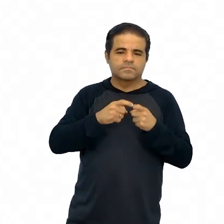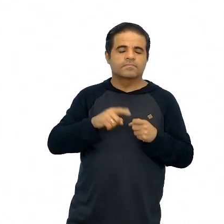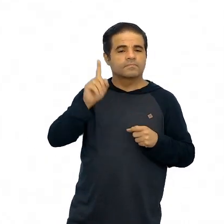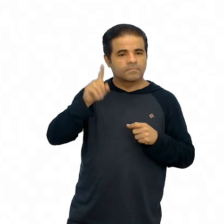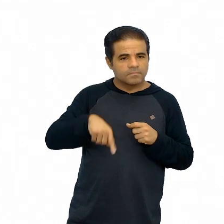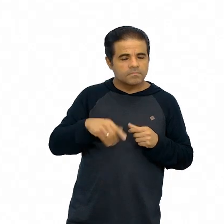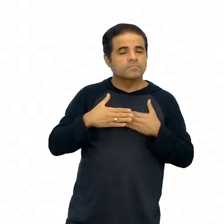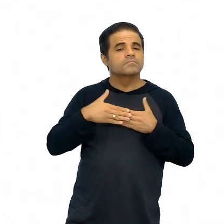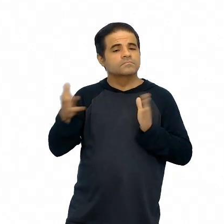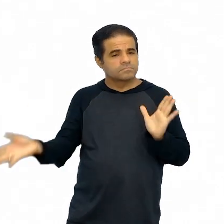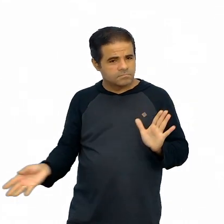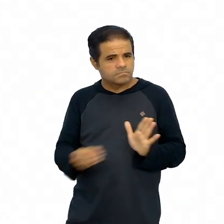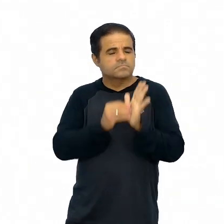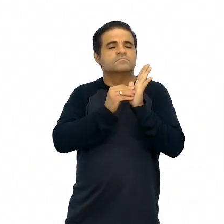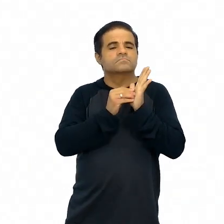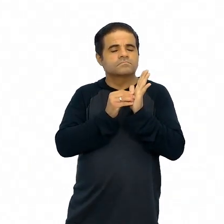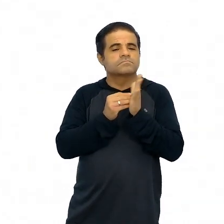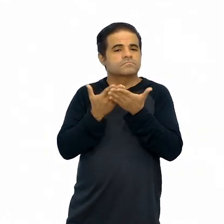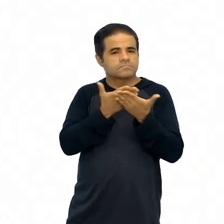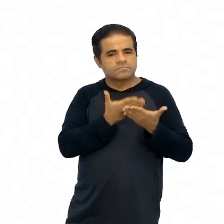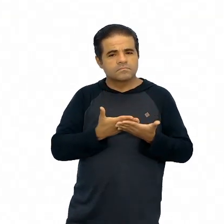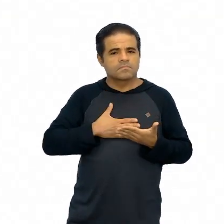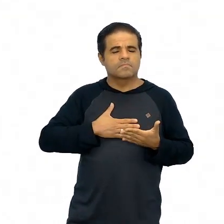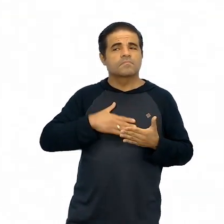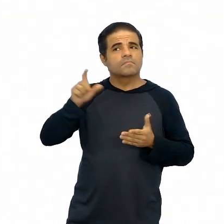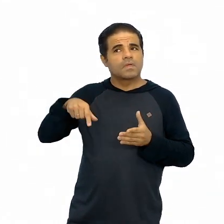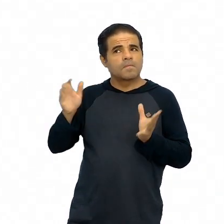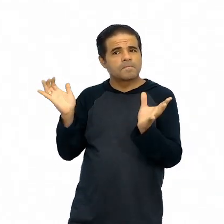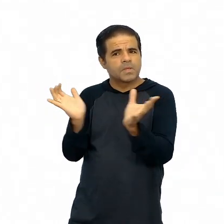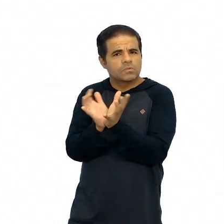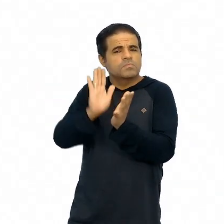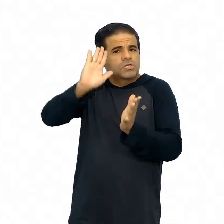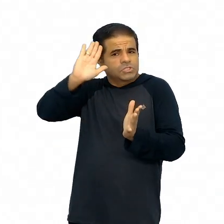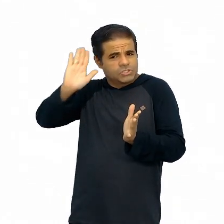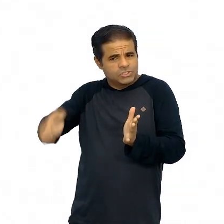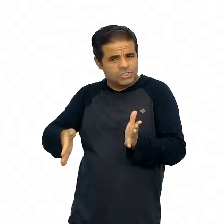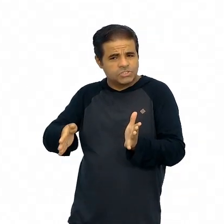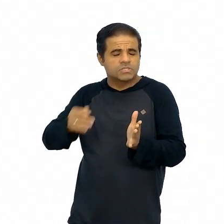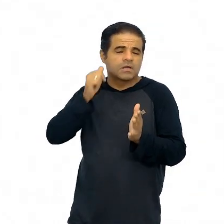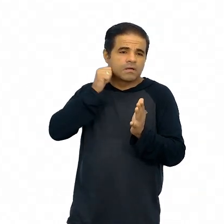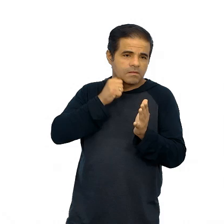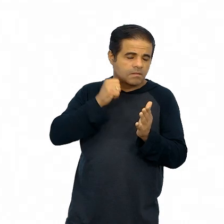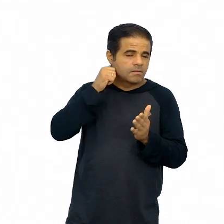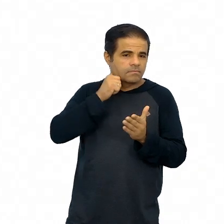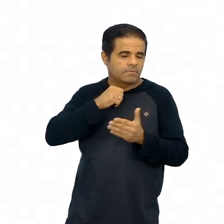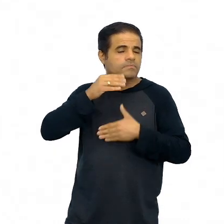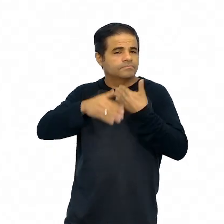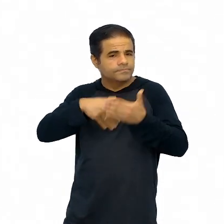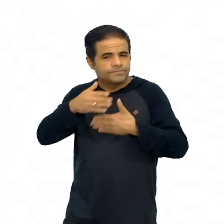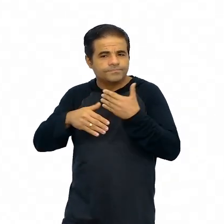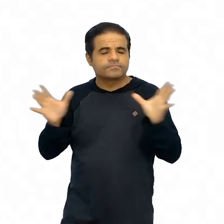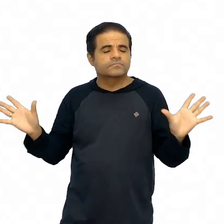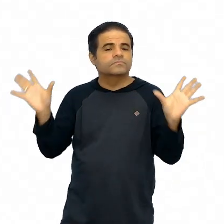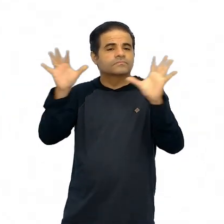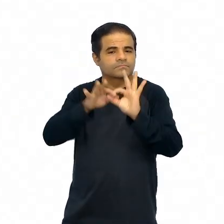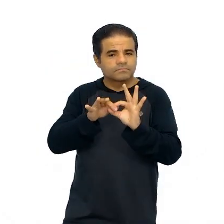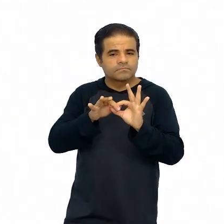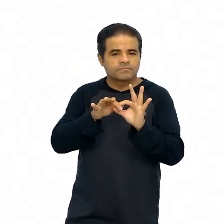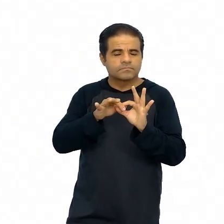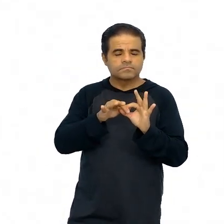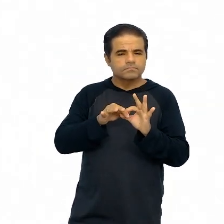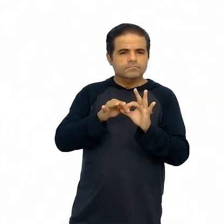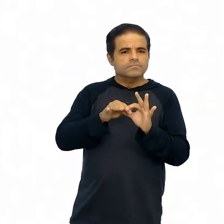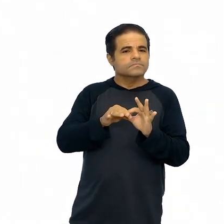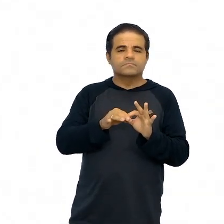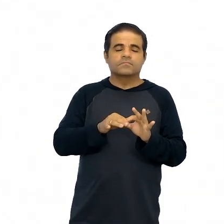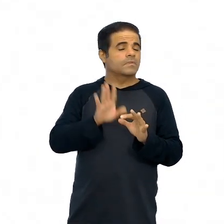Então, traz... Ah, Silene, mas a minha turma já tá isso consolidado e tal.